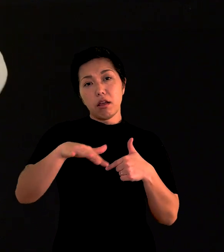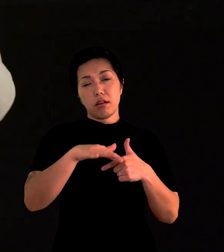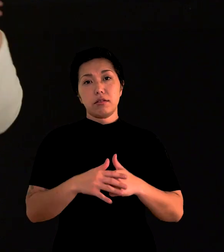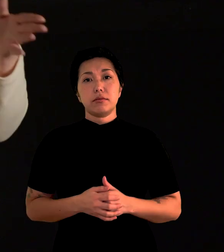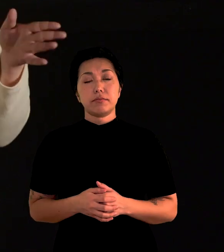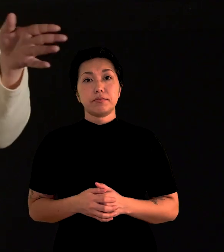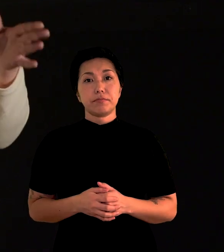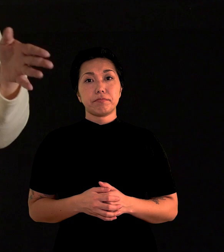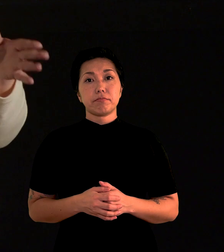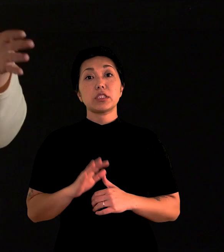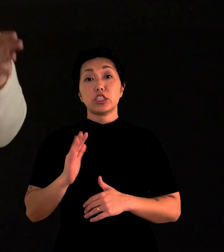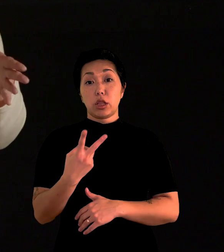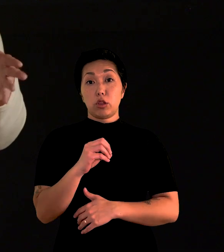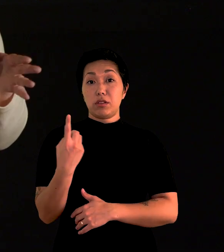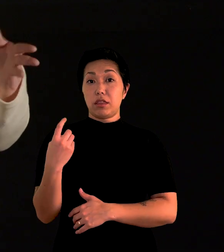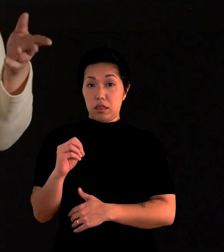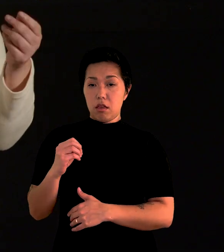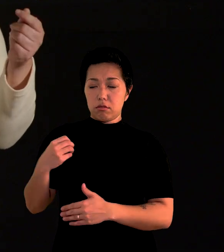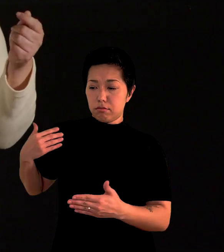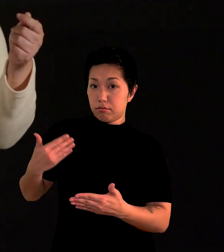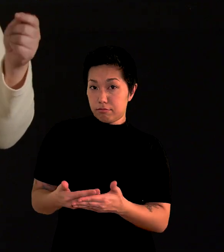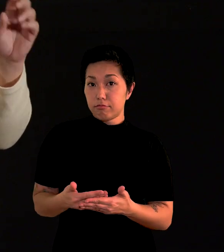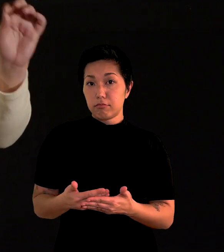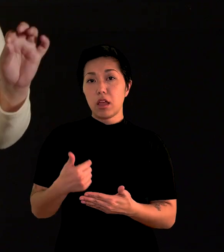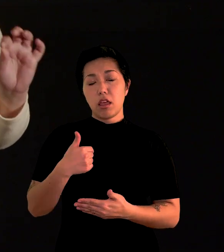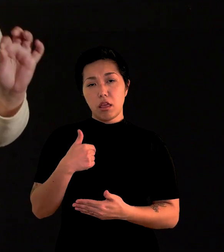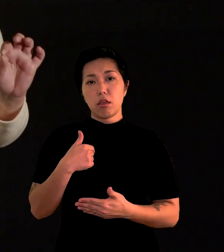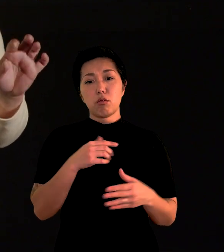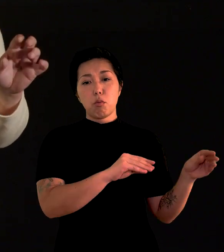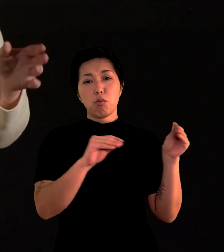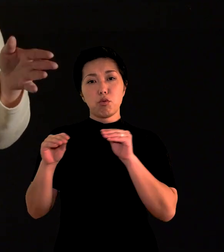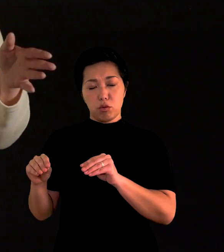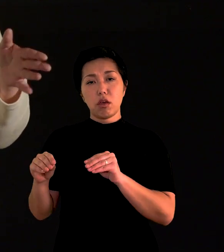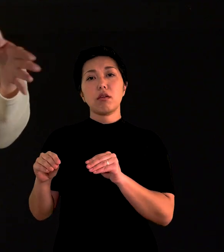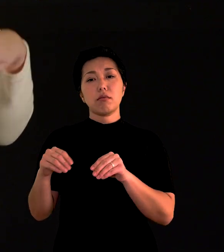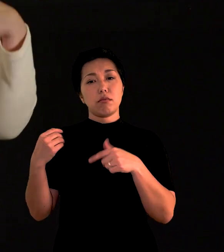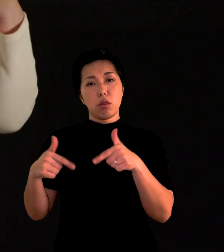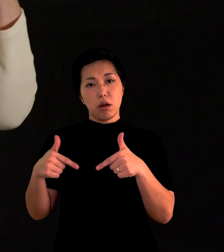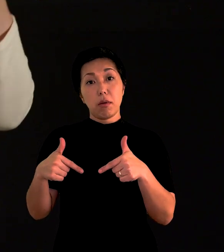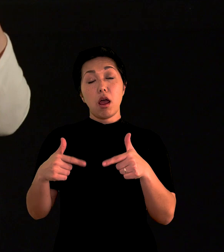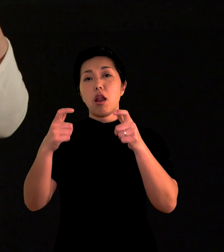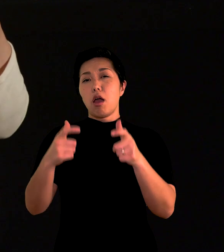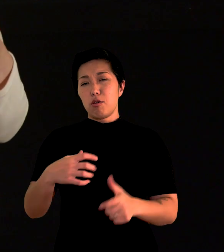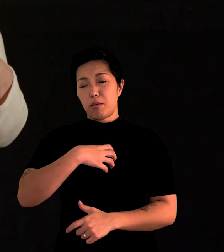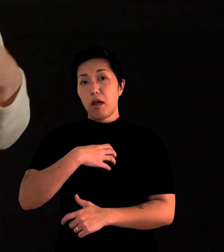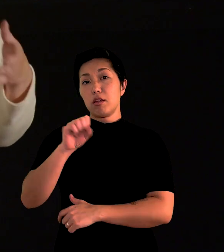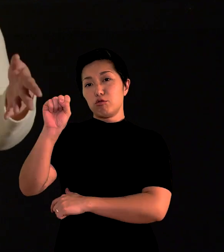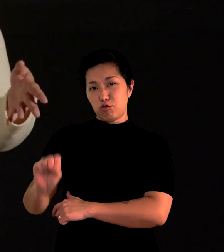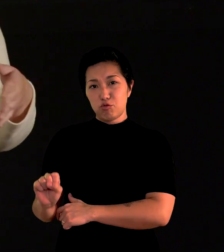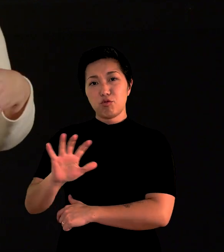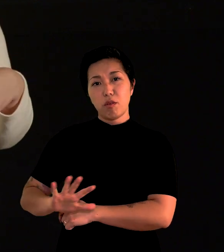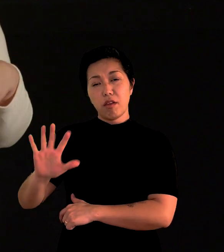costumados para nós que atuamos nessa parte. Então, desde 2010, eu me desloquei para